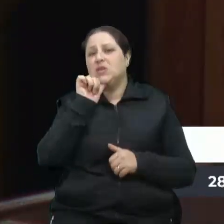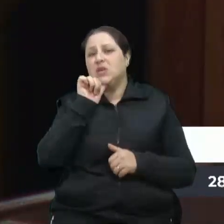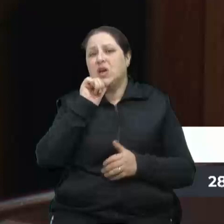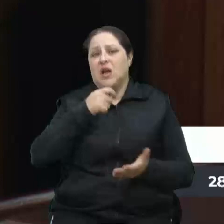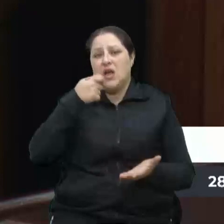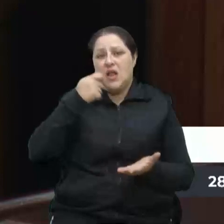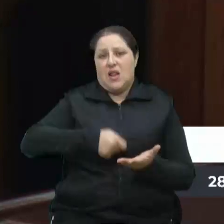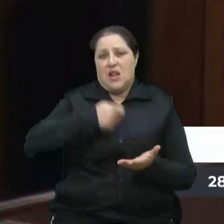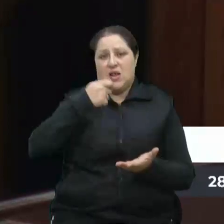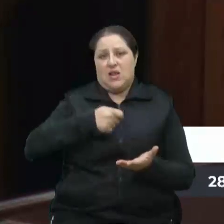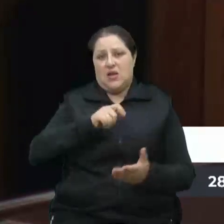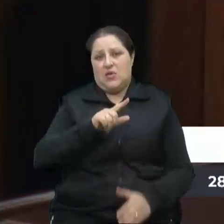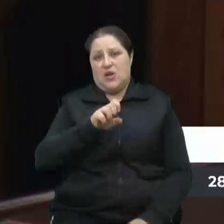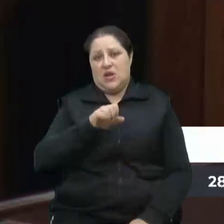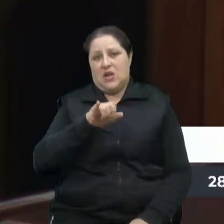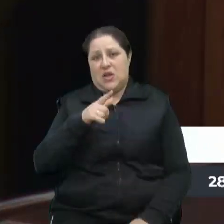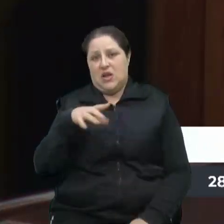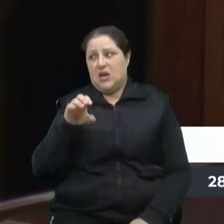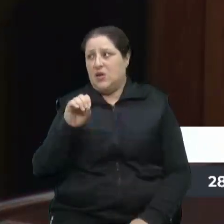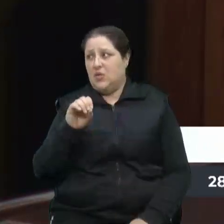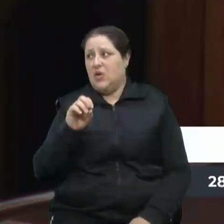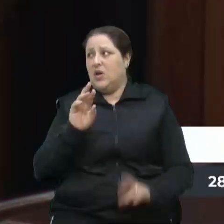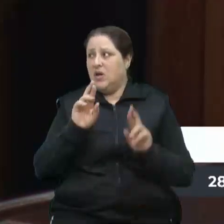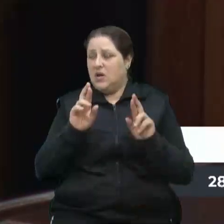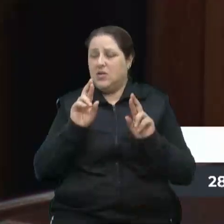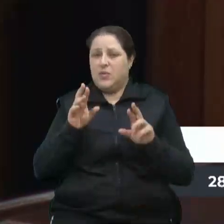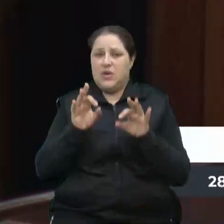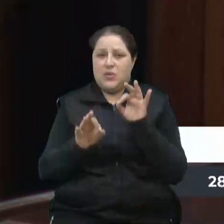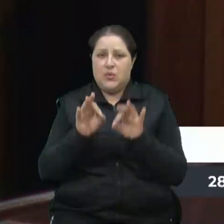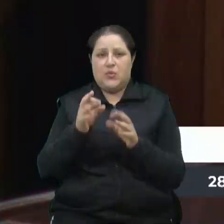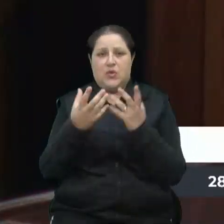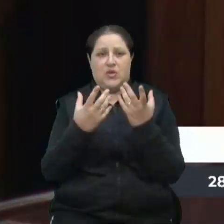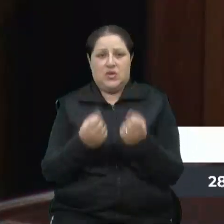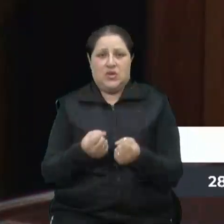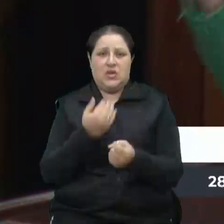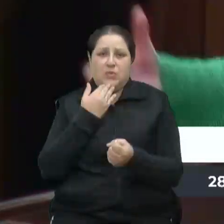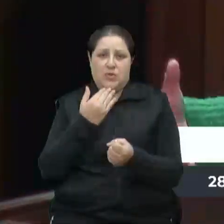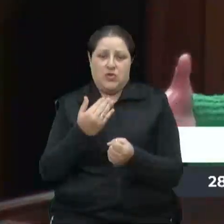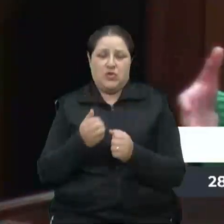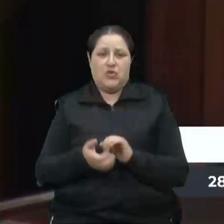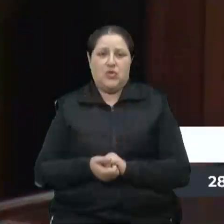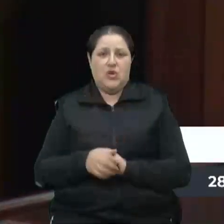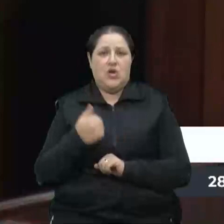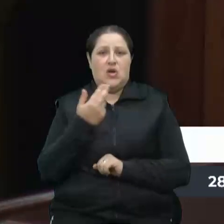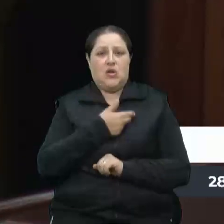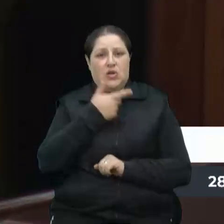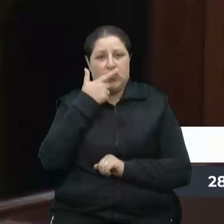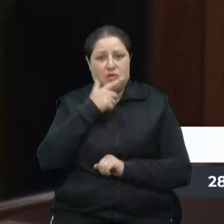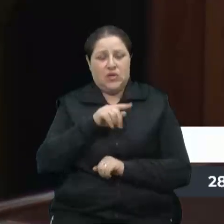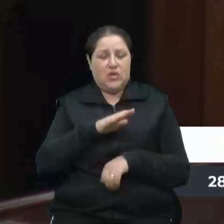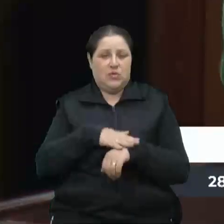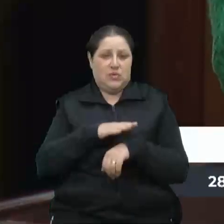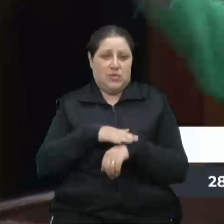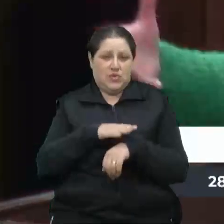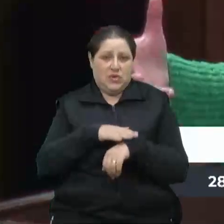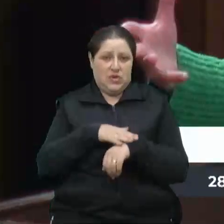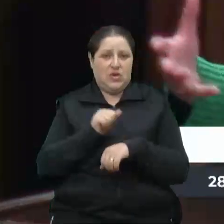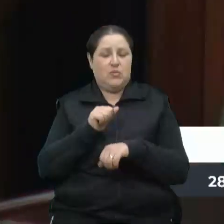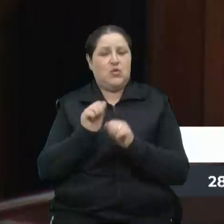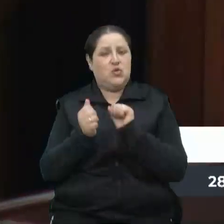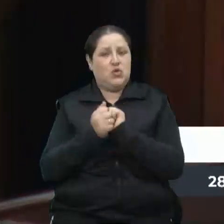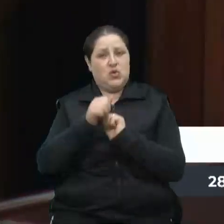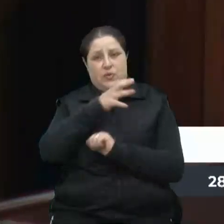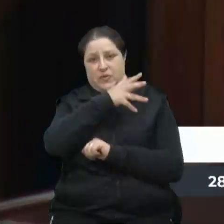leilões. A gente espera que o judiciário acate esse pedido de suspensão para que a gente ganhe tempo, para que, junto